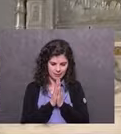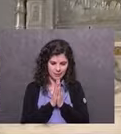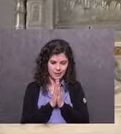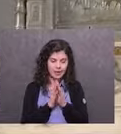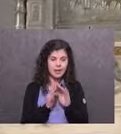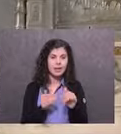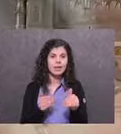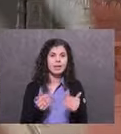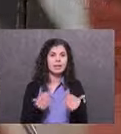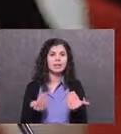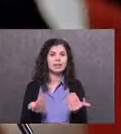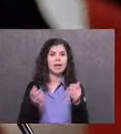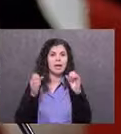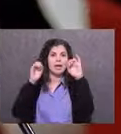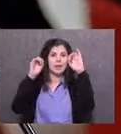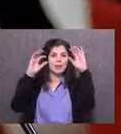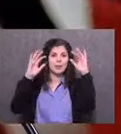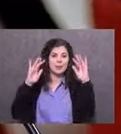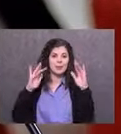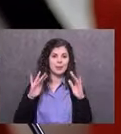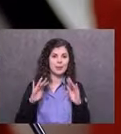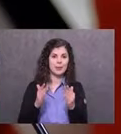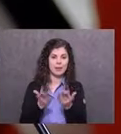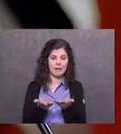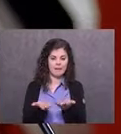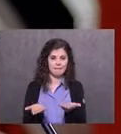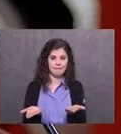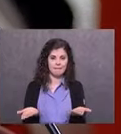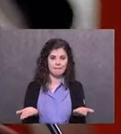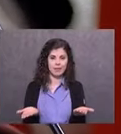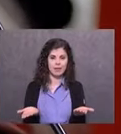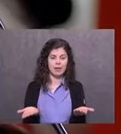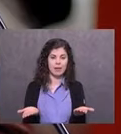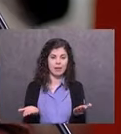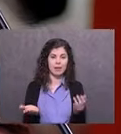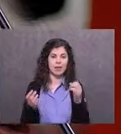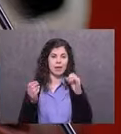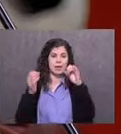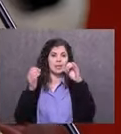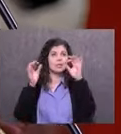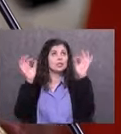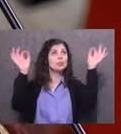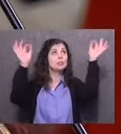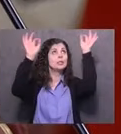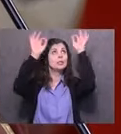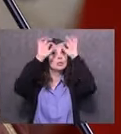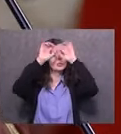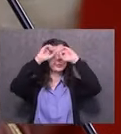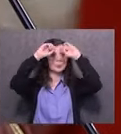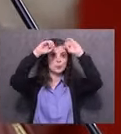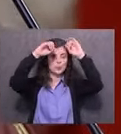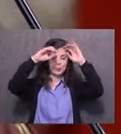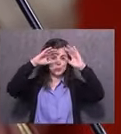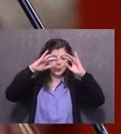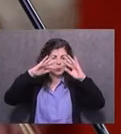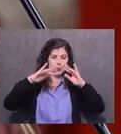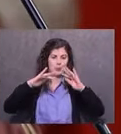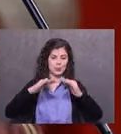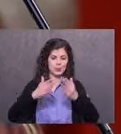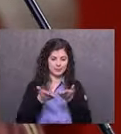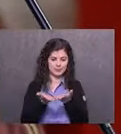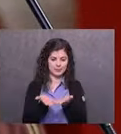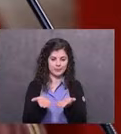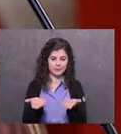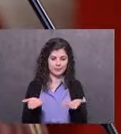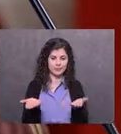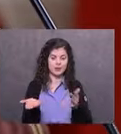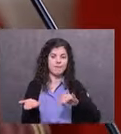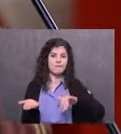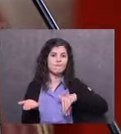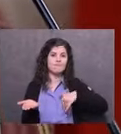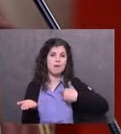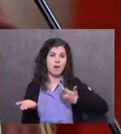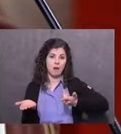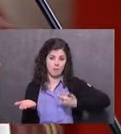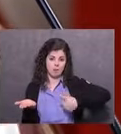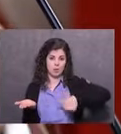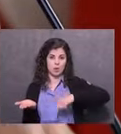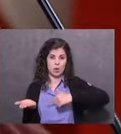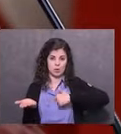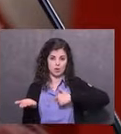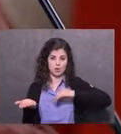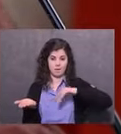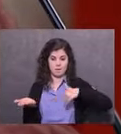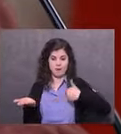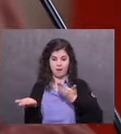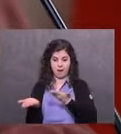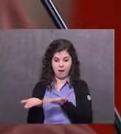santificai estes dons, derramando sobre eles o vosso Espírito, de modo que se convertam para